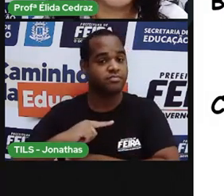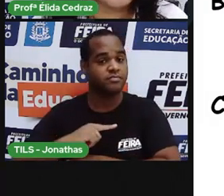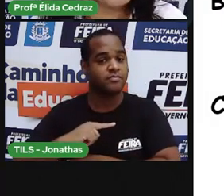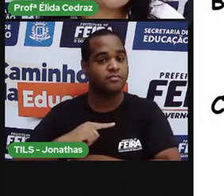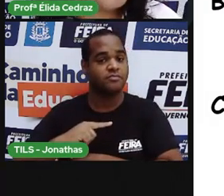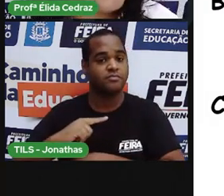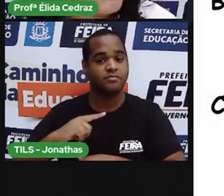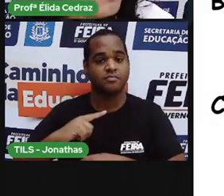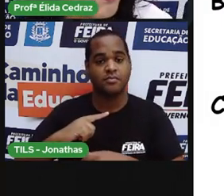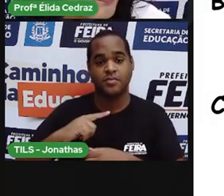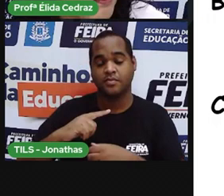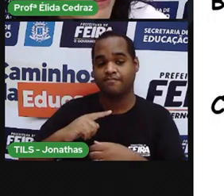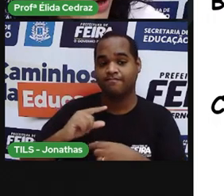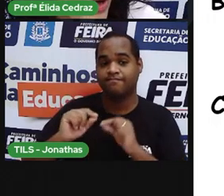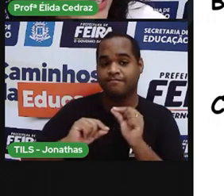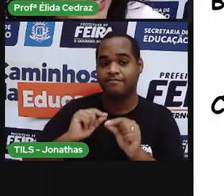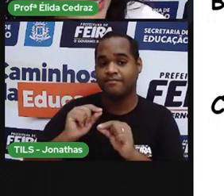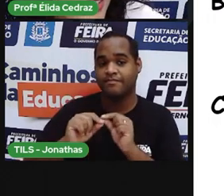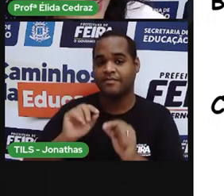Nessa rua tem um